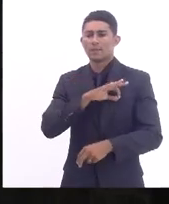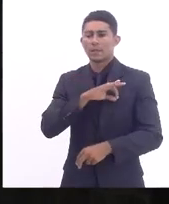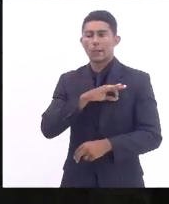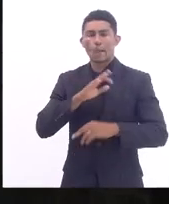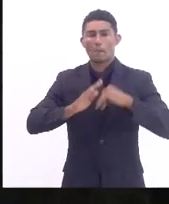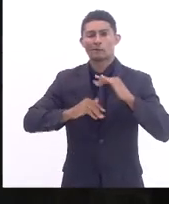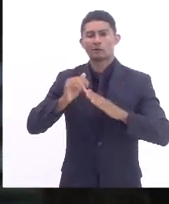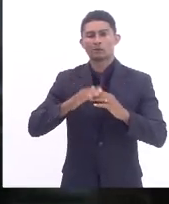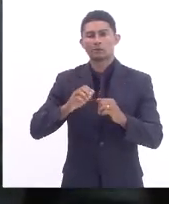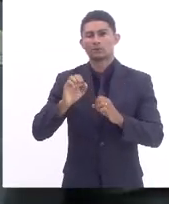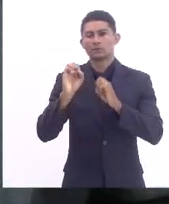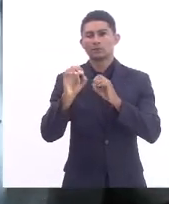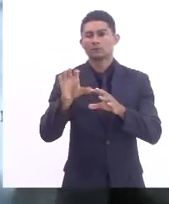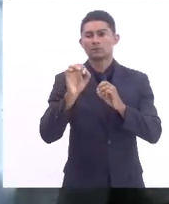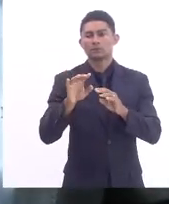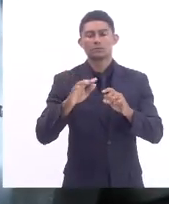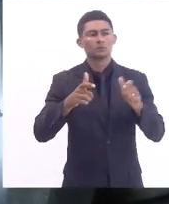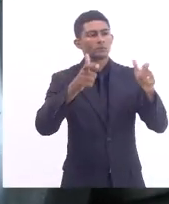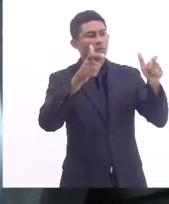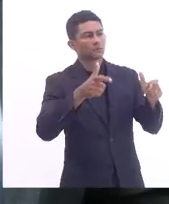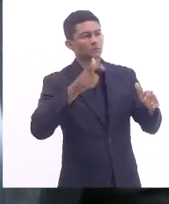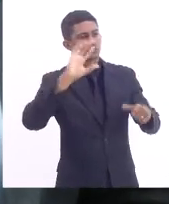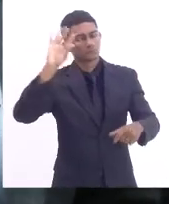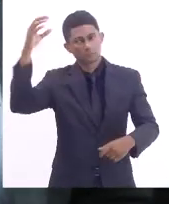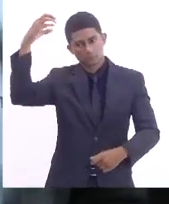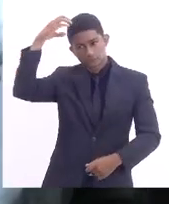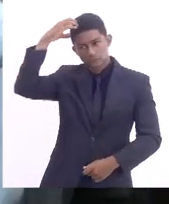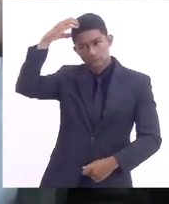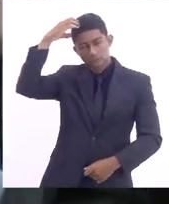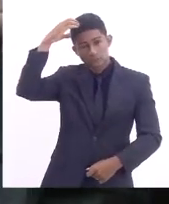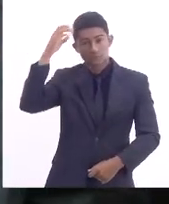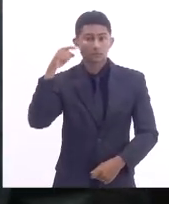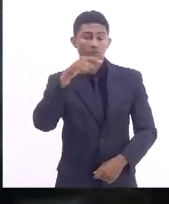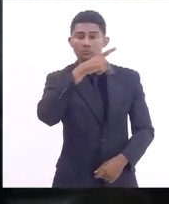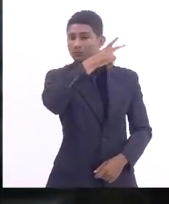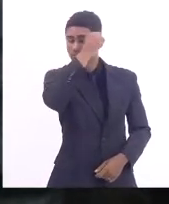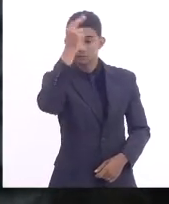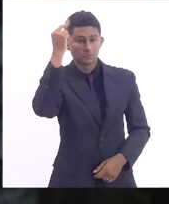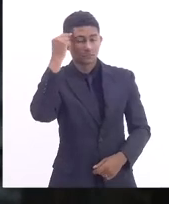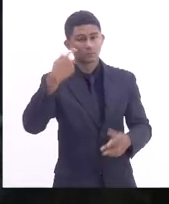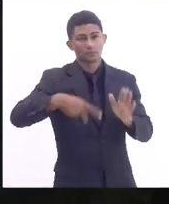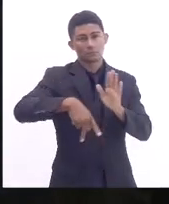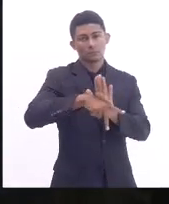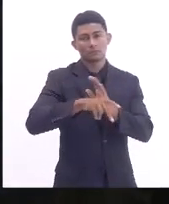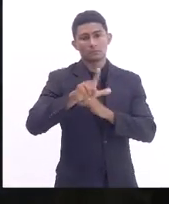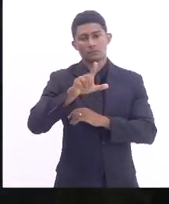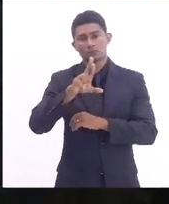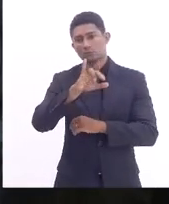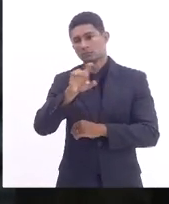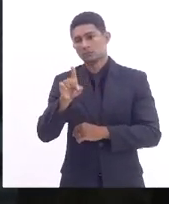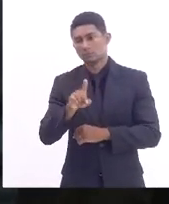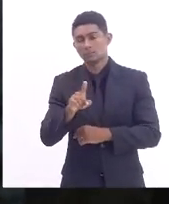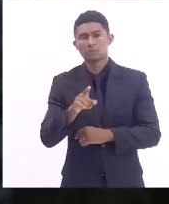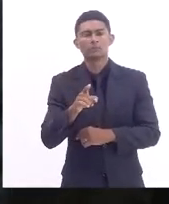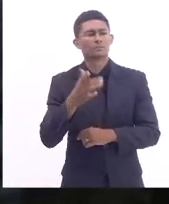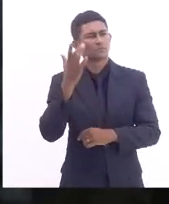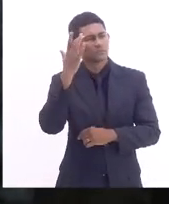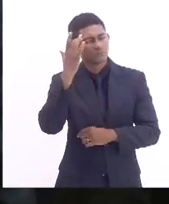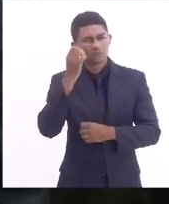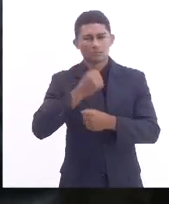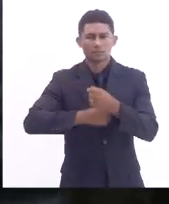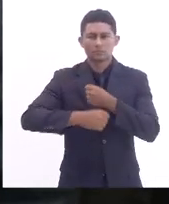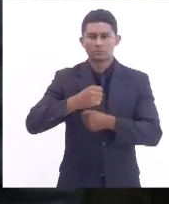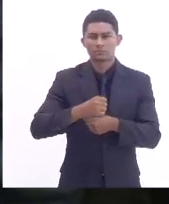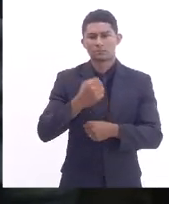profissionais de educação Angra dos Reis na prefeitura do Luiz Sérgio da Nóbrega se não me falha a memória seis foi de